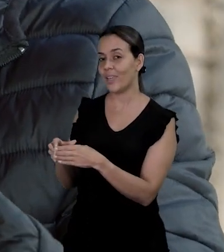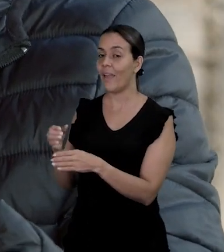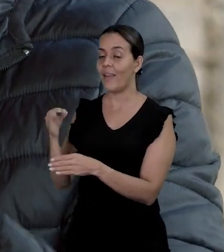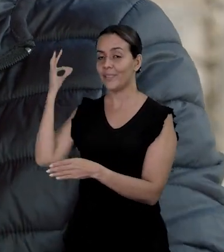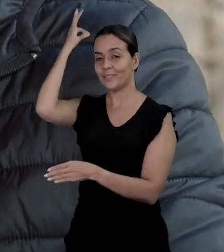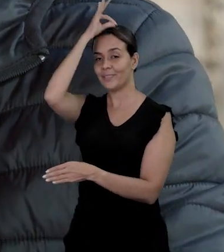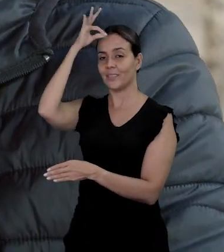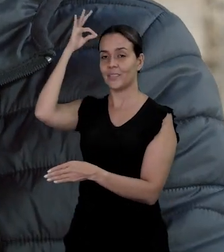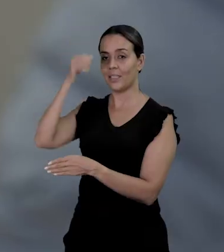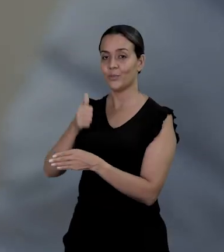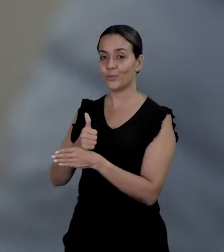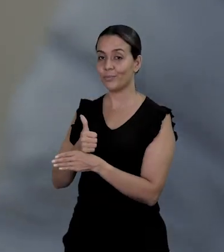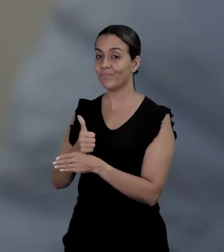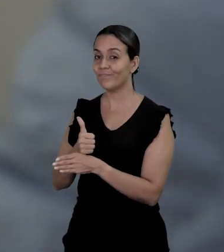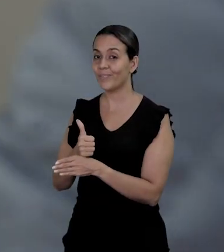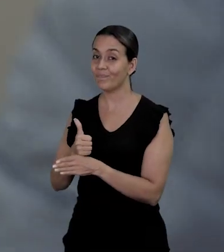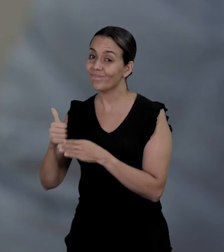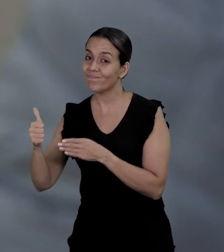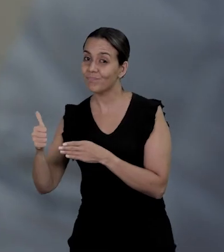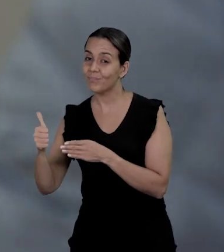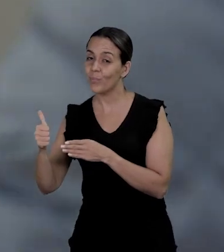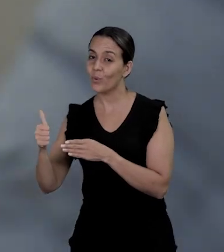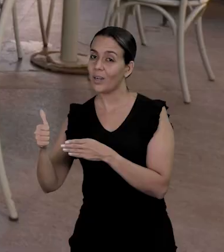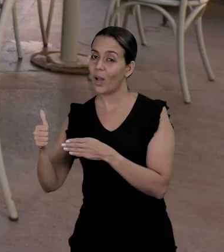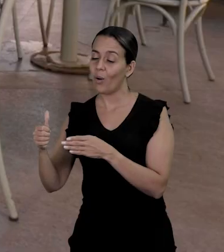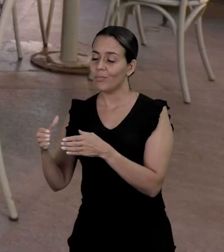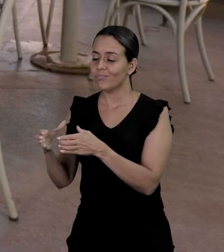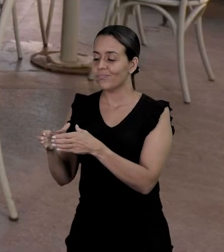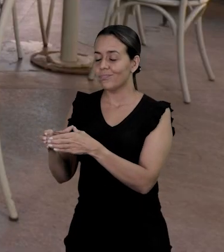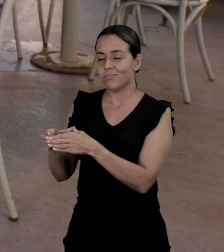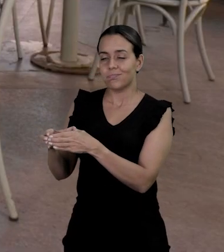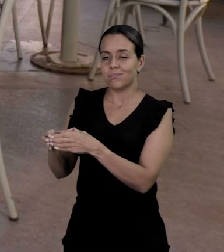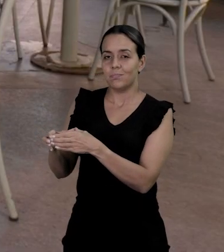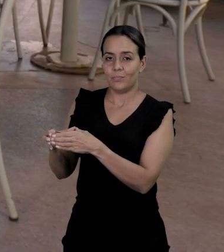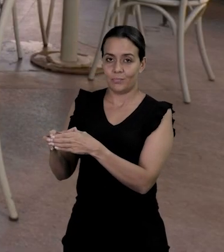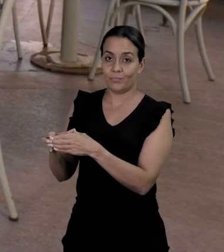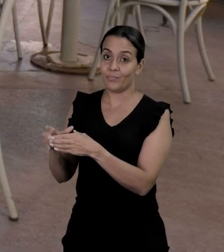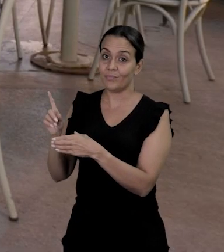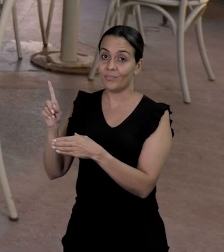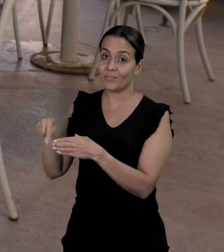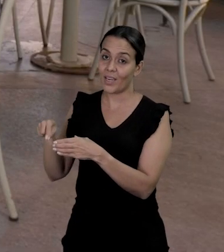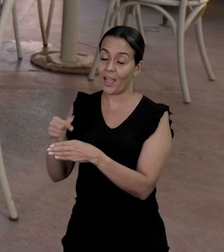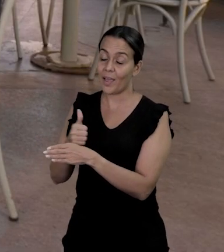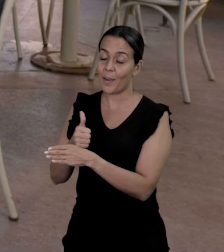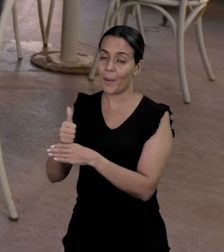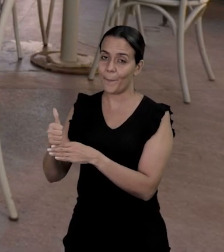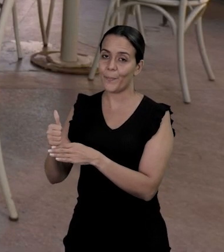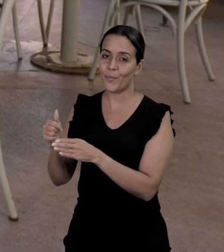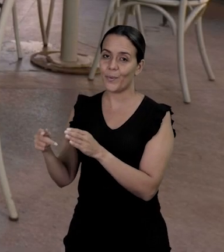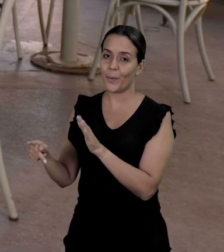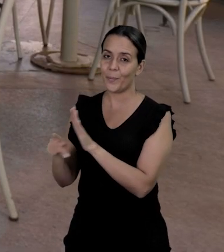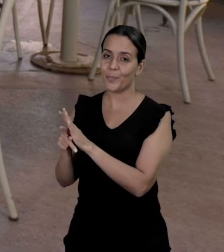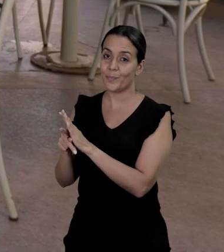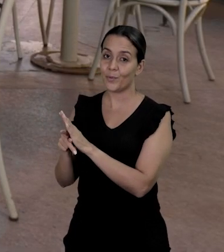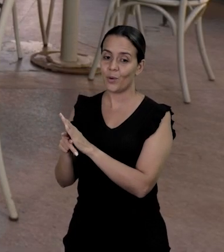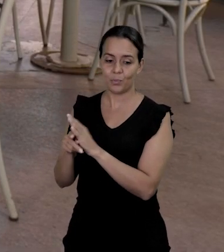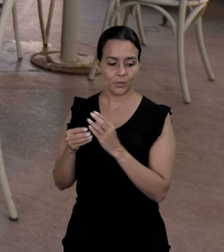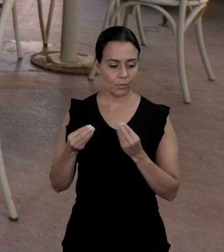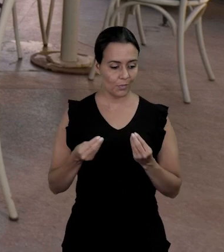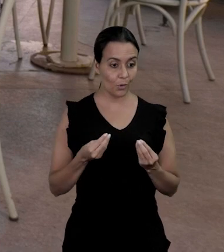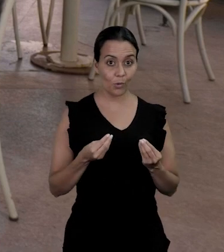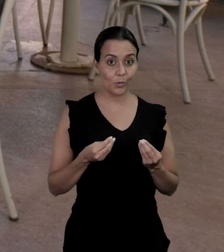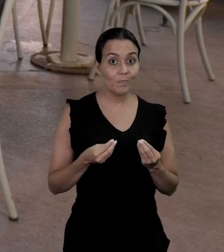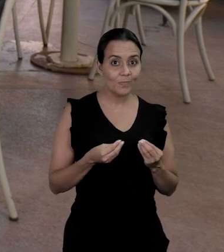são 2 fundamentos morais que estão próximos. Sim. Assim. Então, como que a gente vai anotar isso? Então. Né? Entendeu? E depois levar para a inteligência